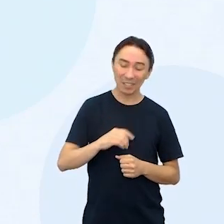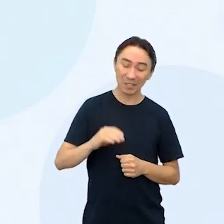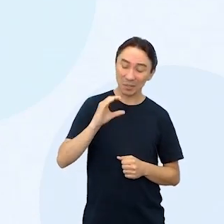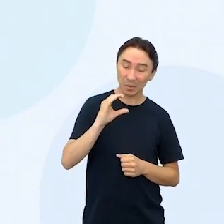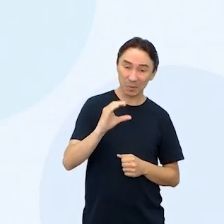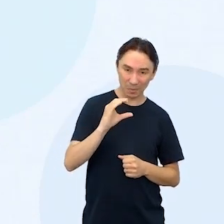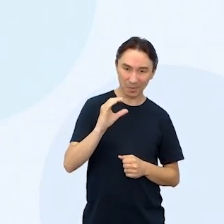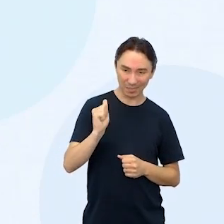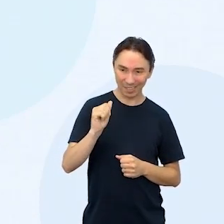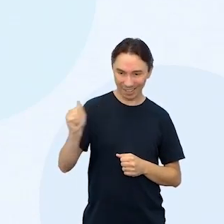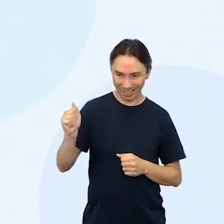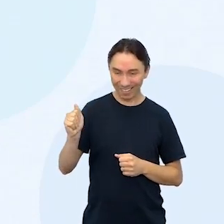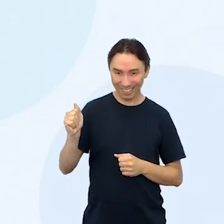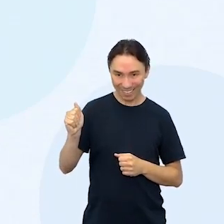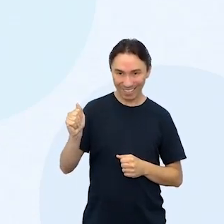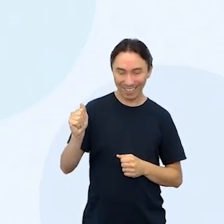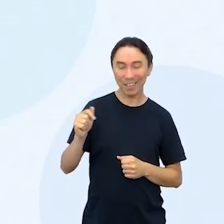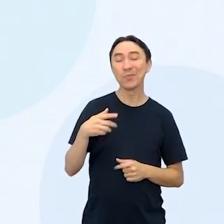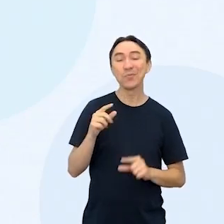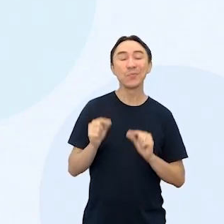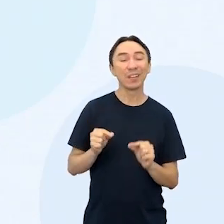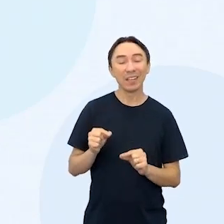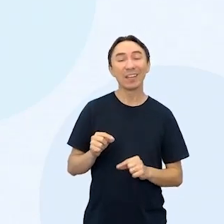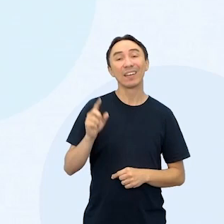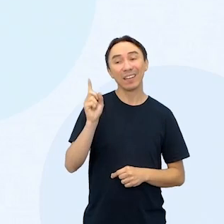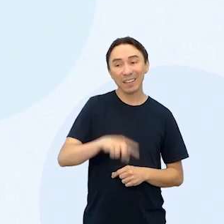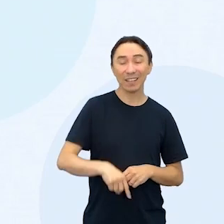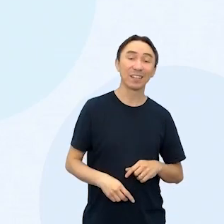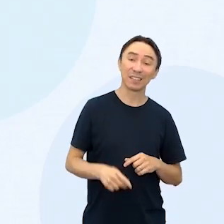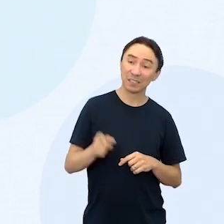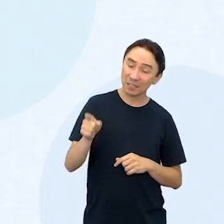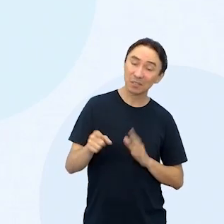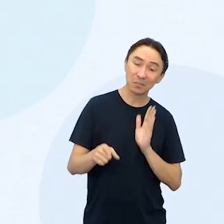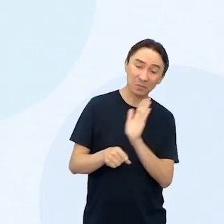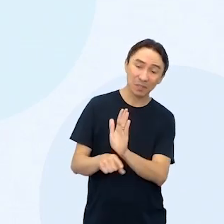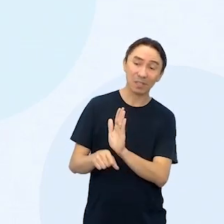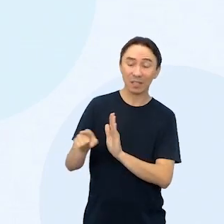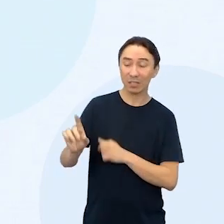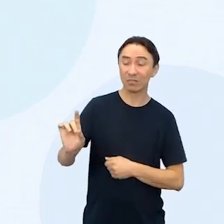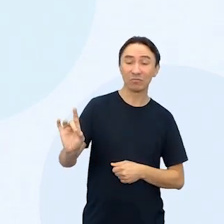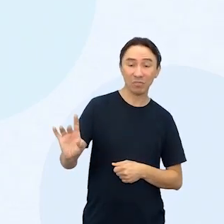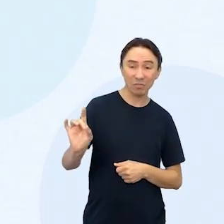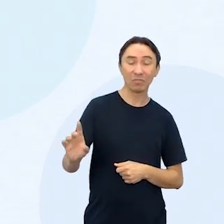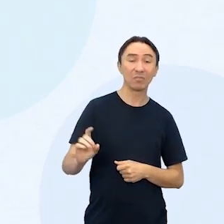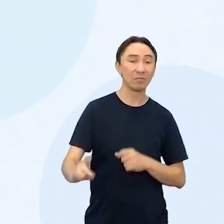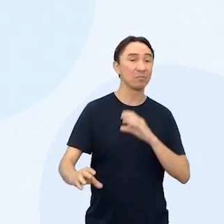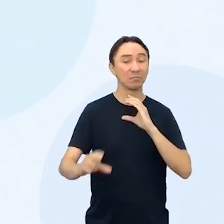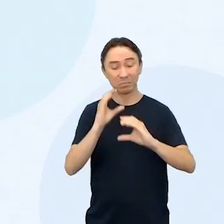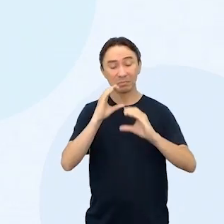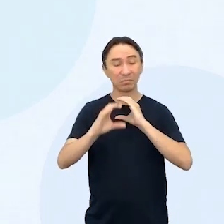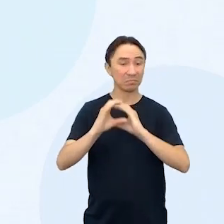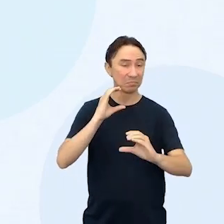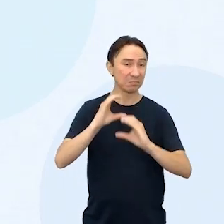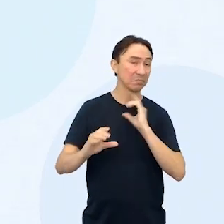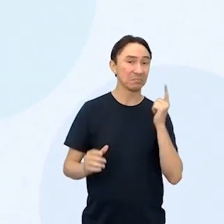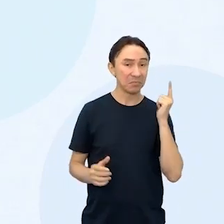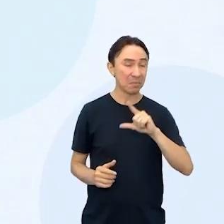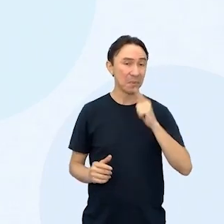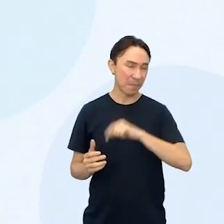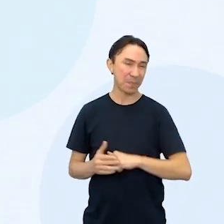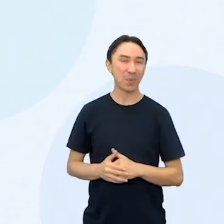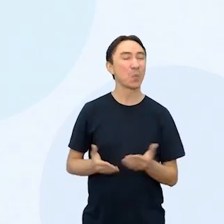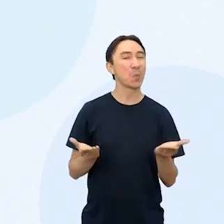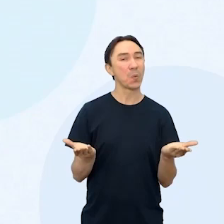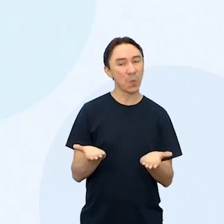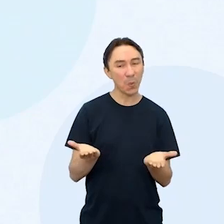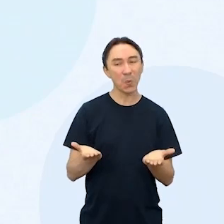alternativa, o objetivo principal é fazer com que essas pessoas se comuniquem com autonomia e com a independência. Hoje nós